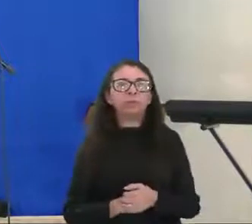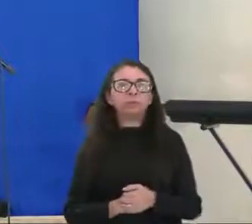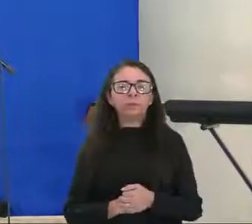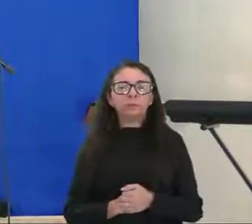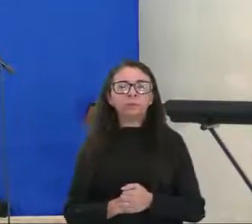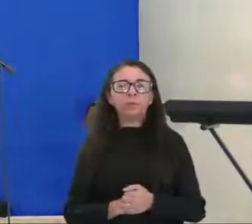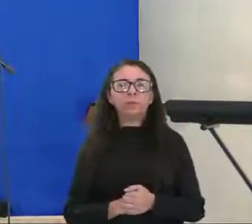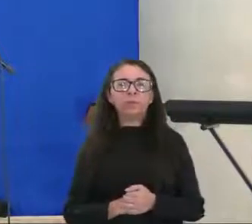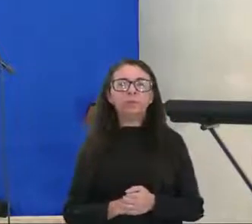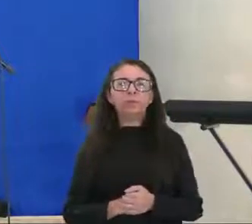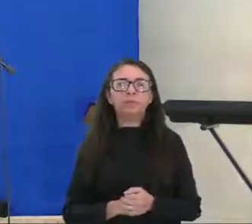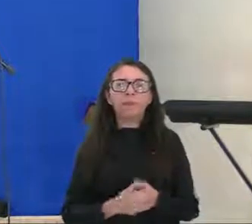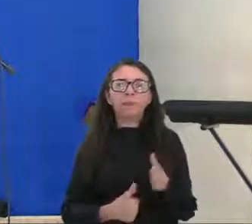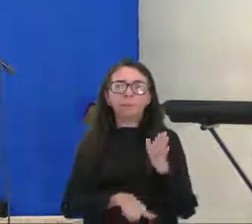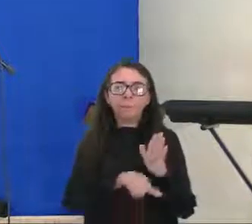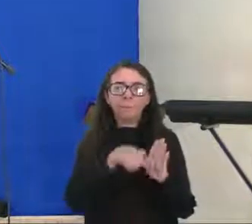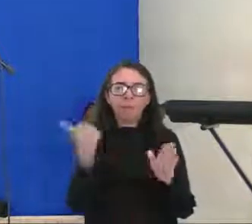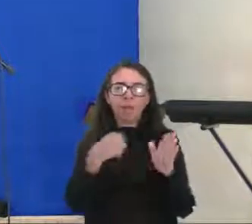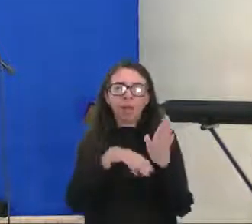12,